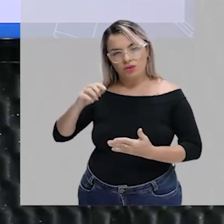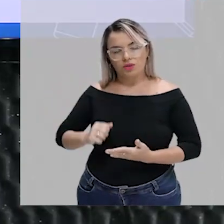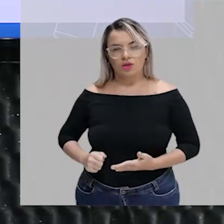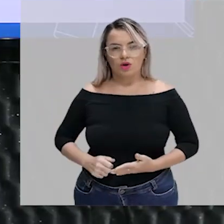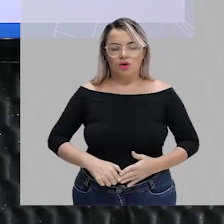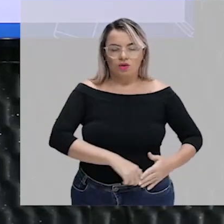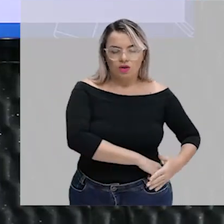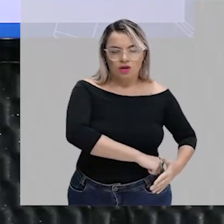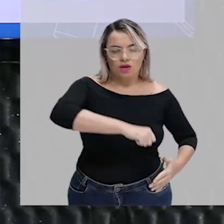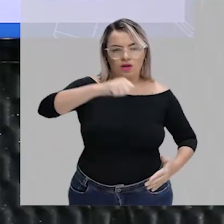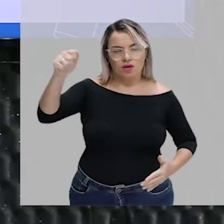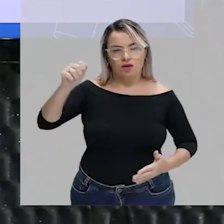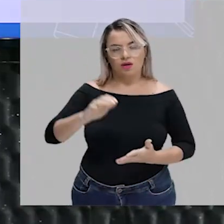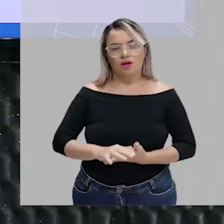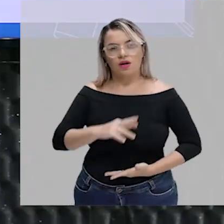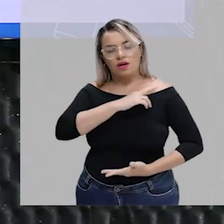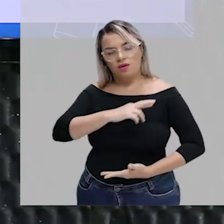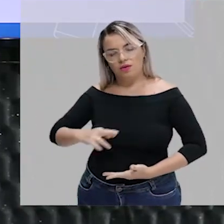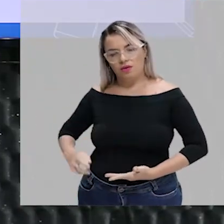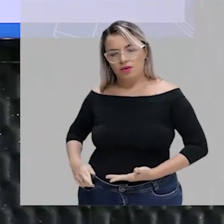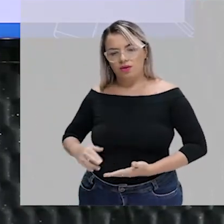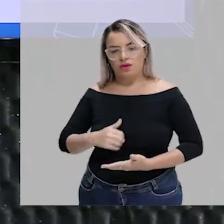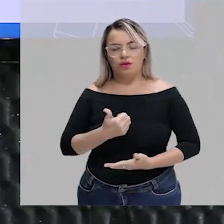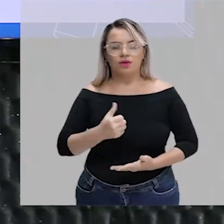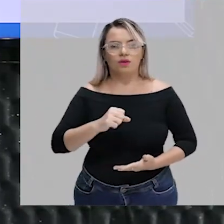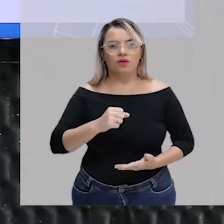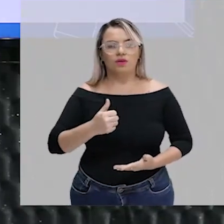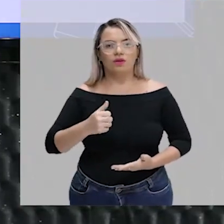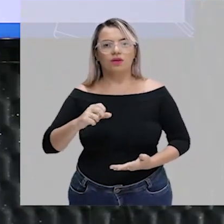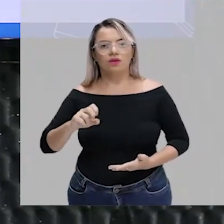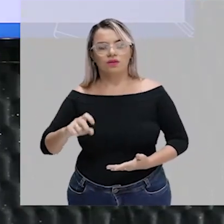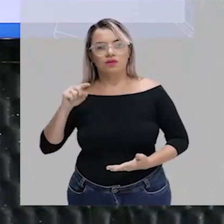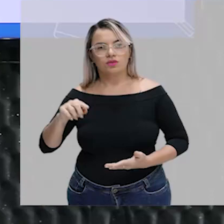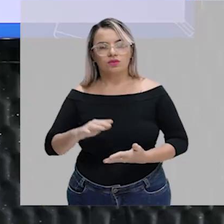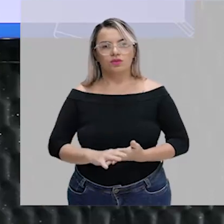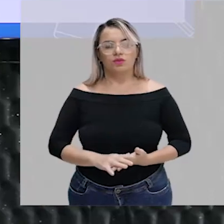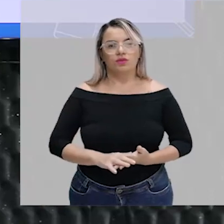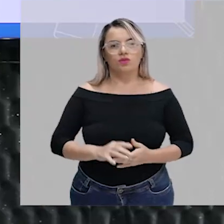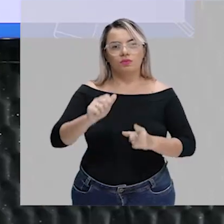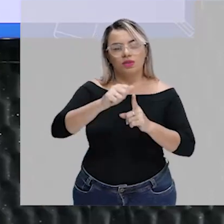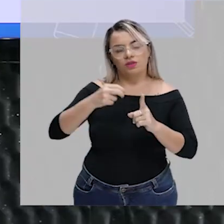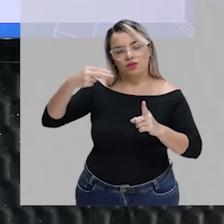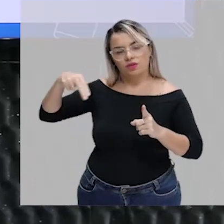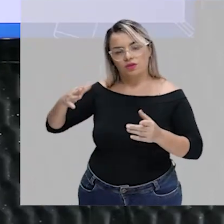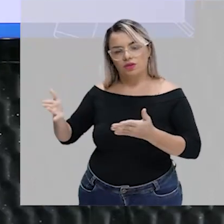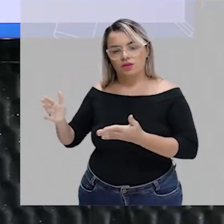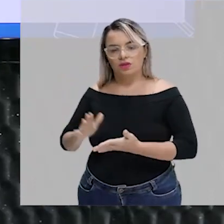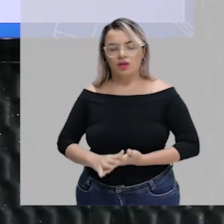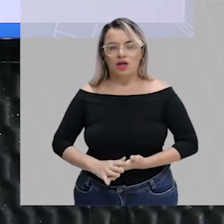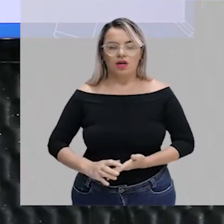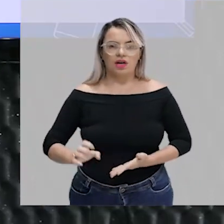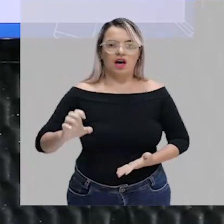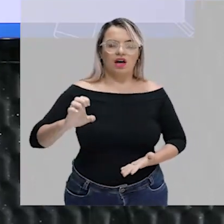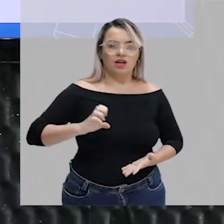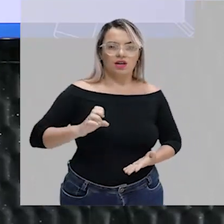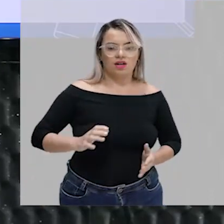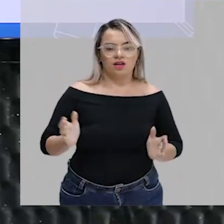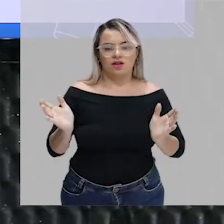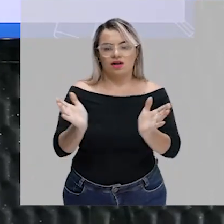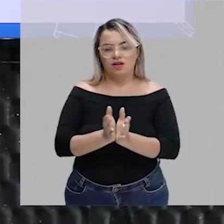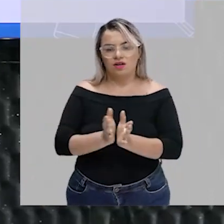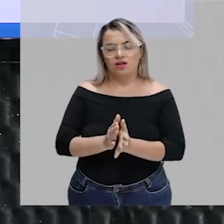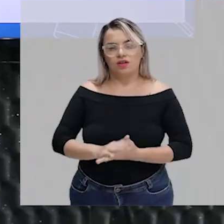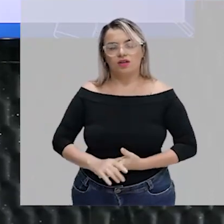independência do Brasil, as classes dominantes, as elites brasileiras, tiveram que decidir qual o sistema